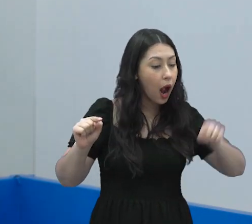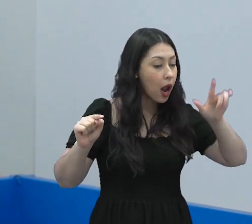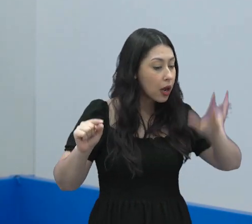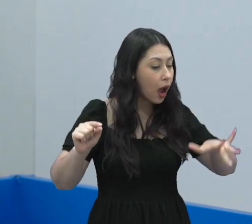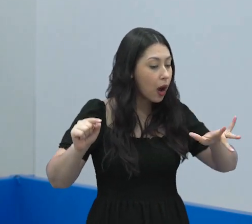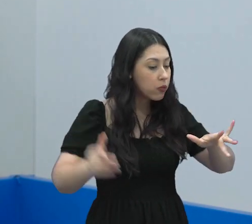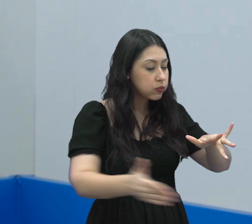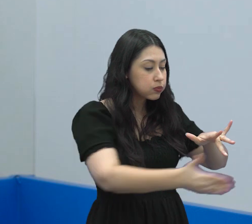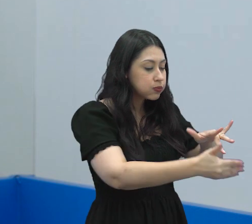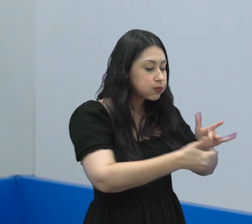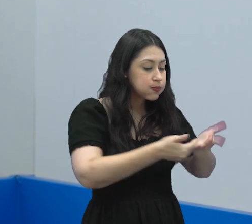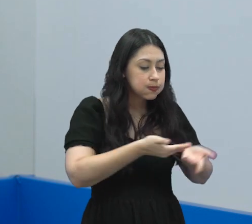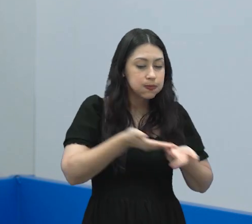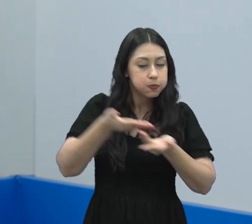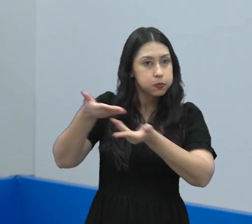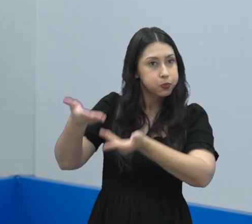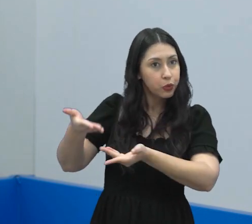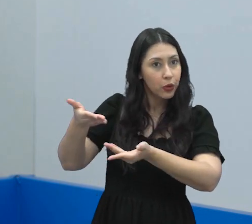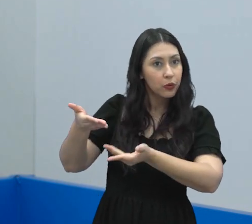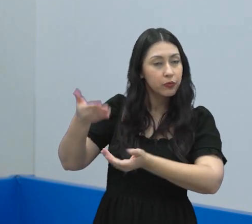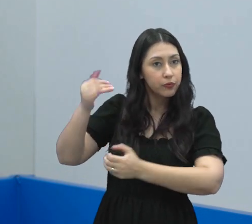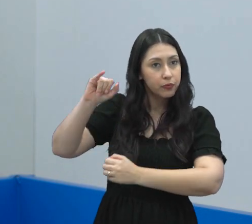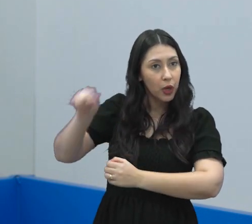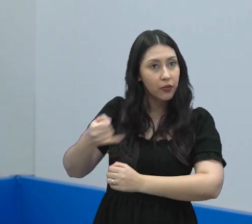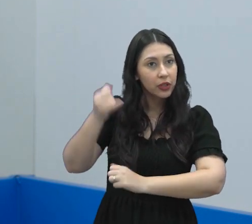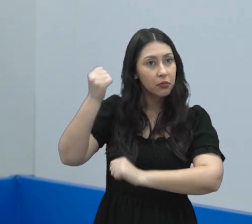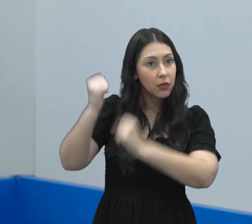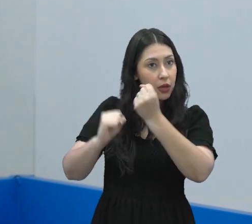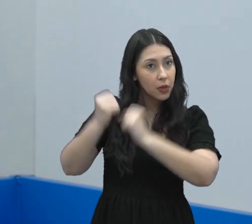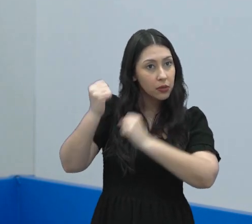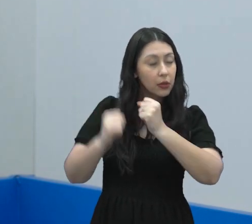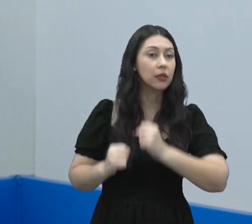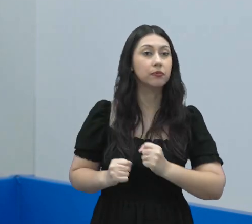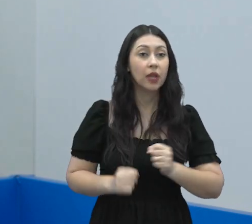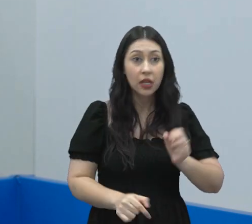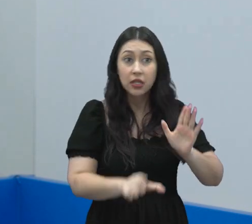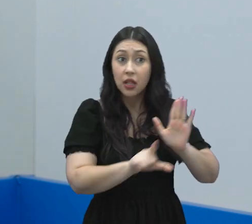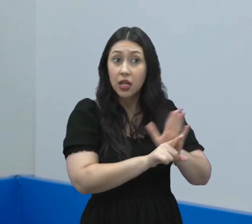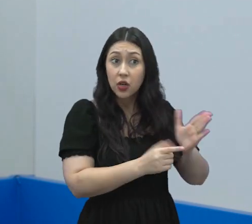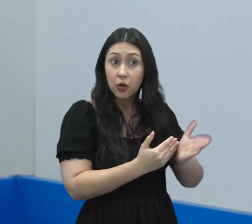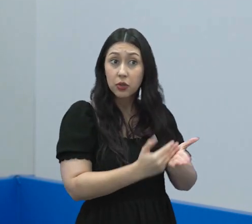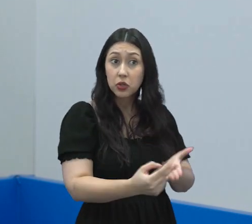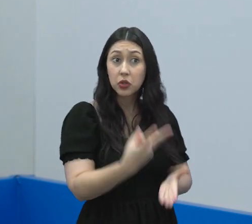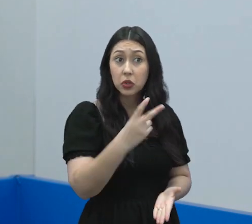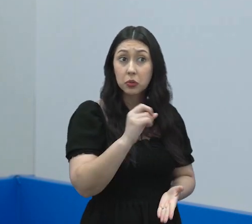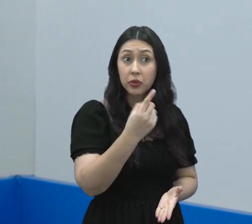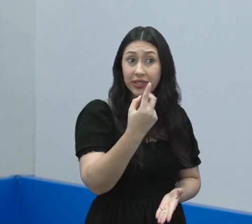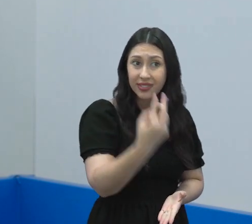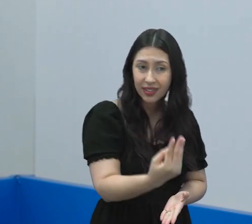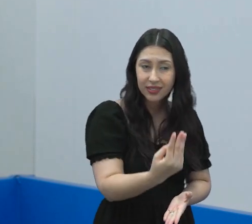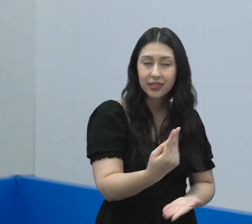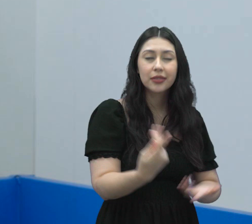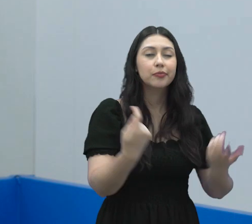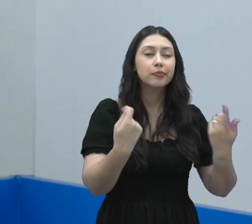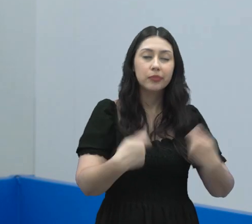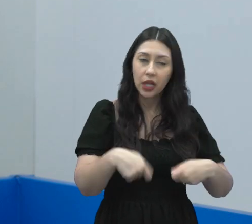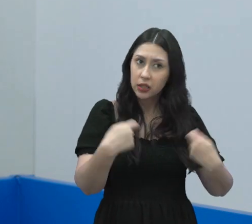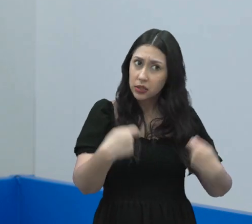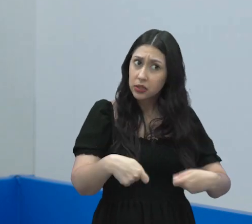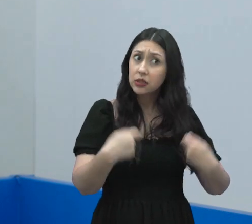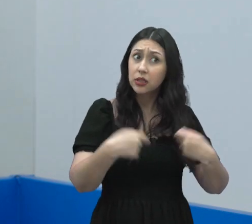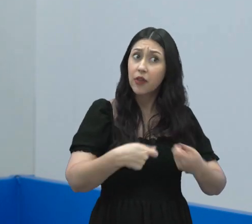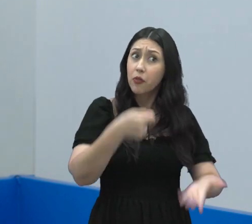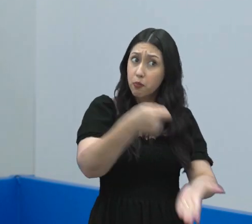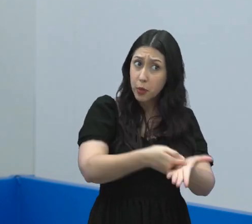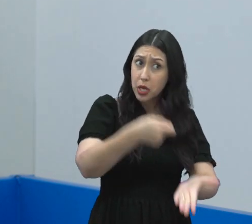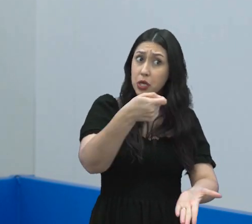logística reversa é uma lei que surgiu em 2013 e ela deveria estar